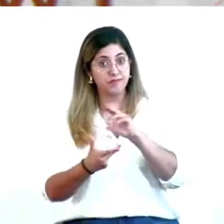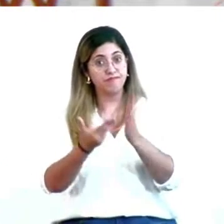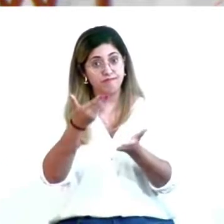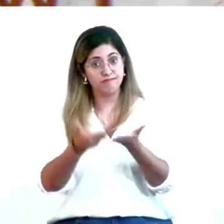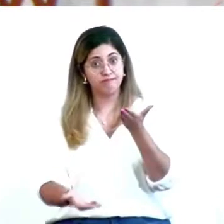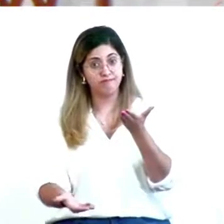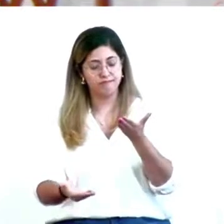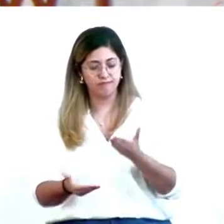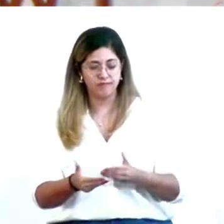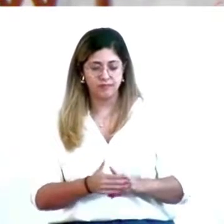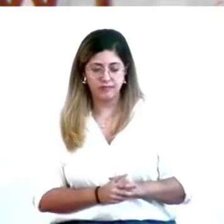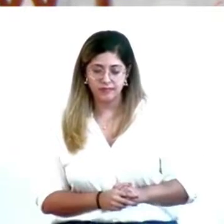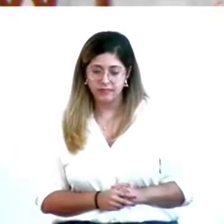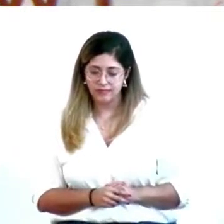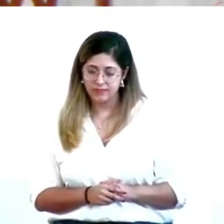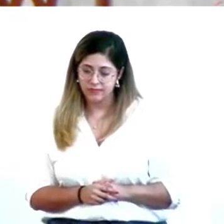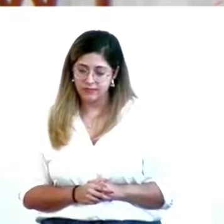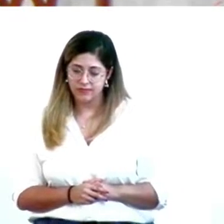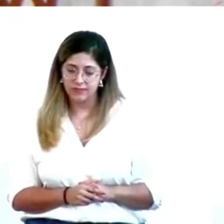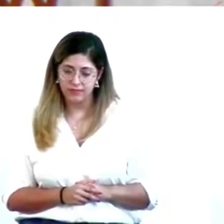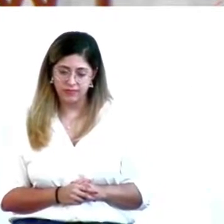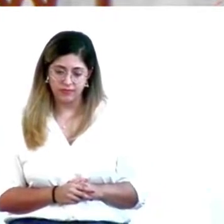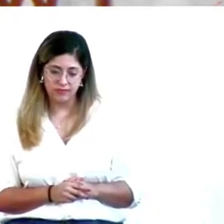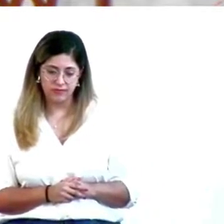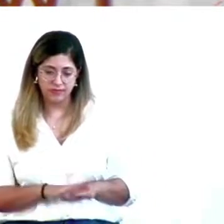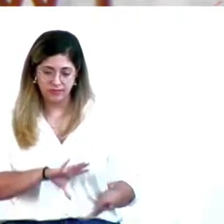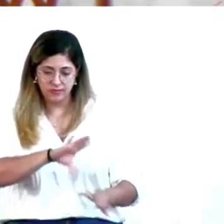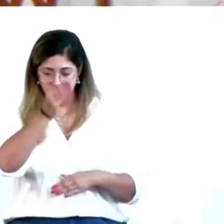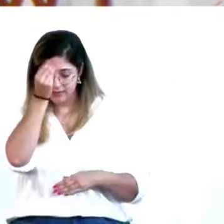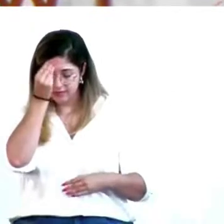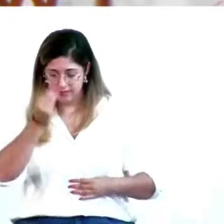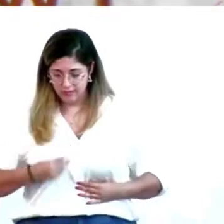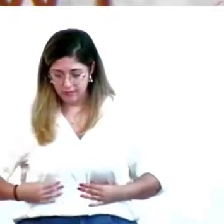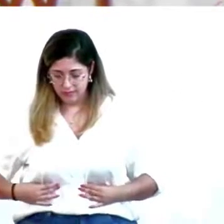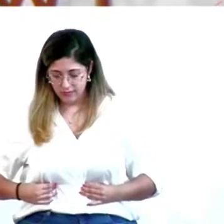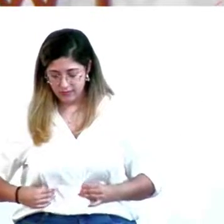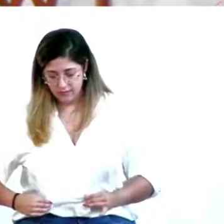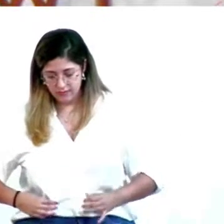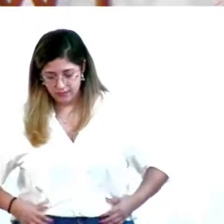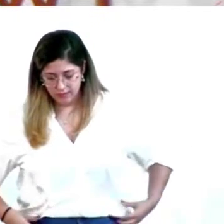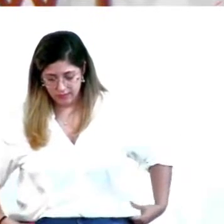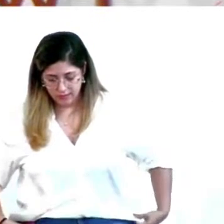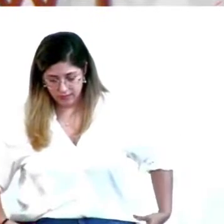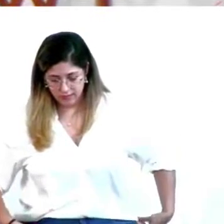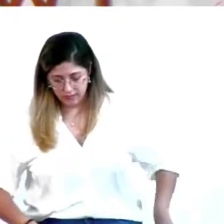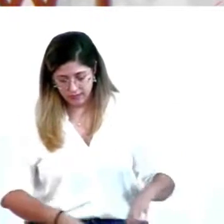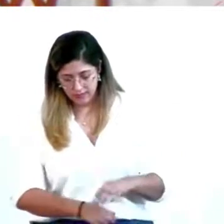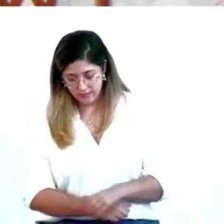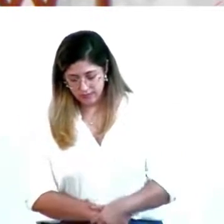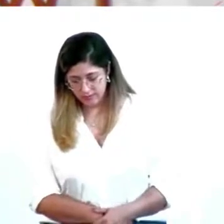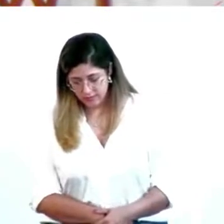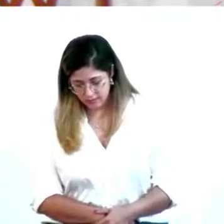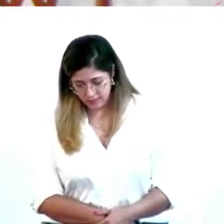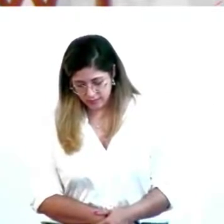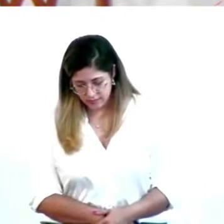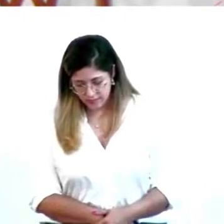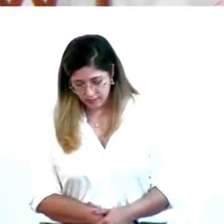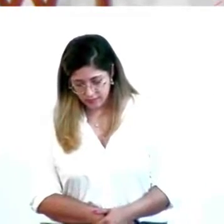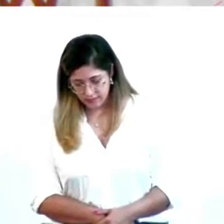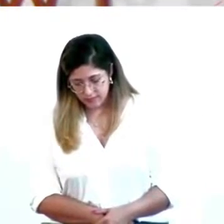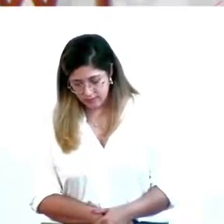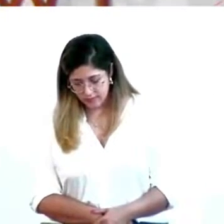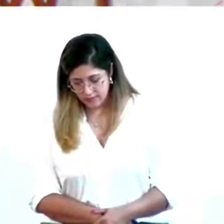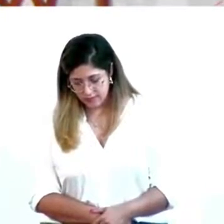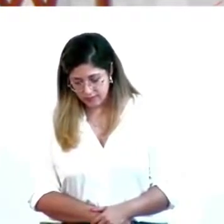caído. Na sequência, ele volta-se agora, a partir do verso 3, nas